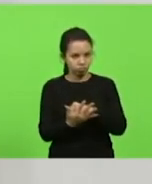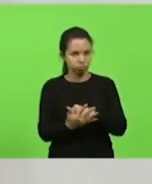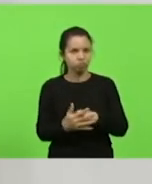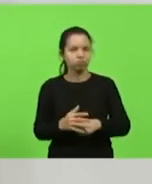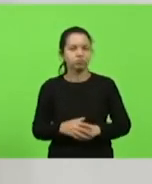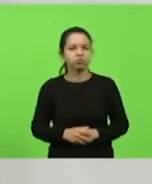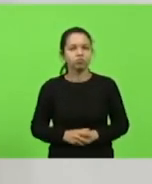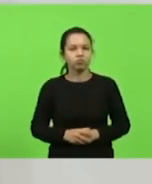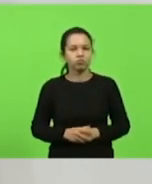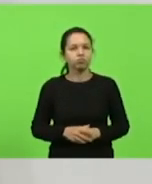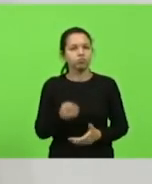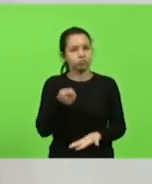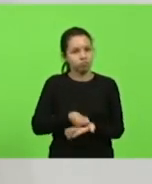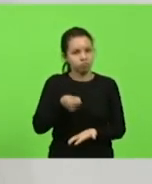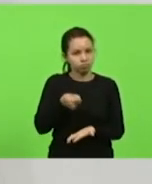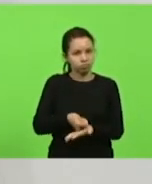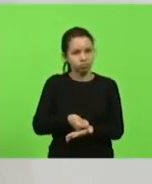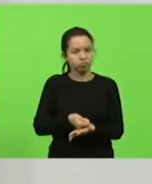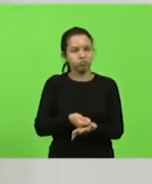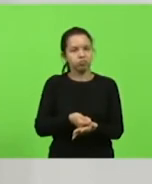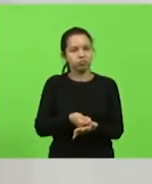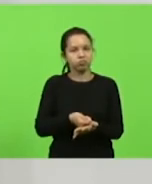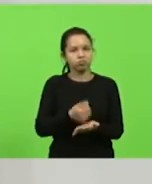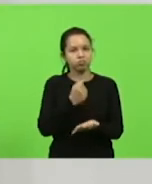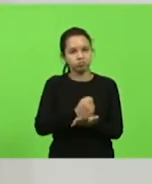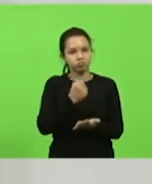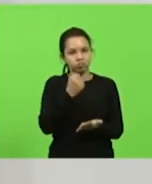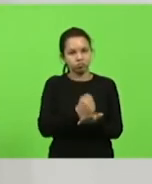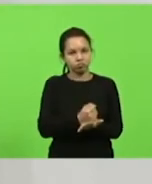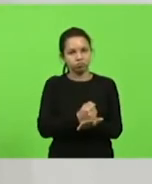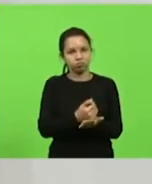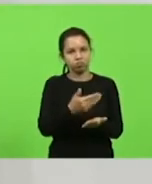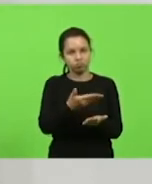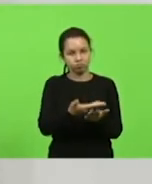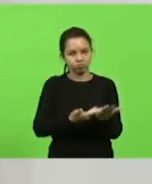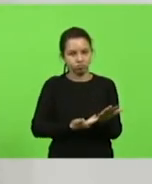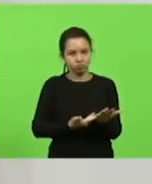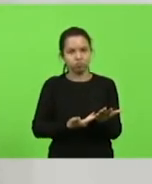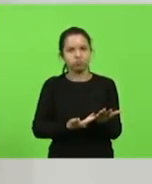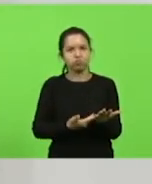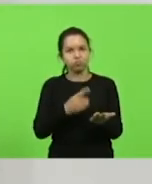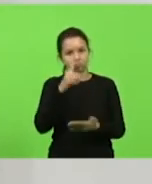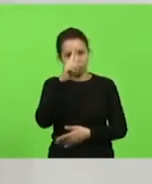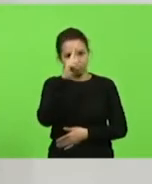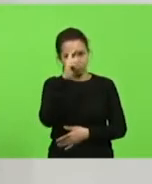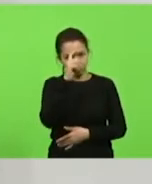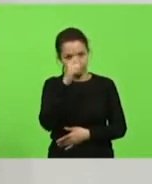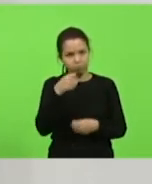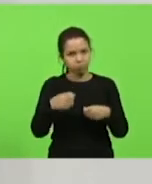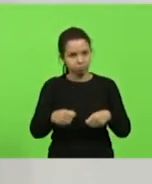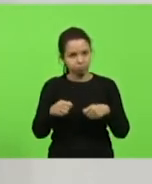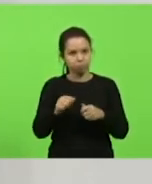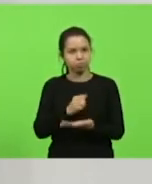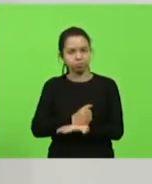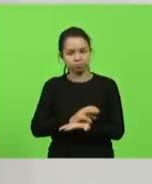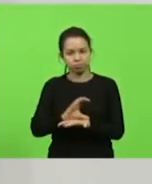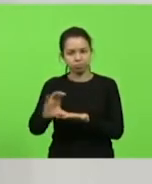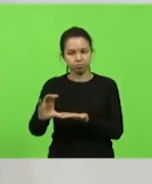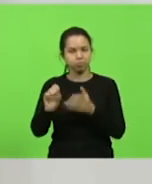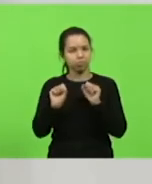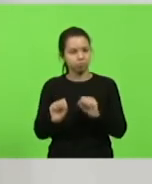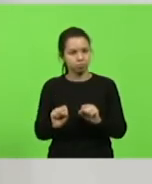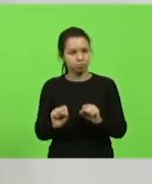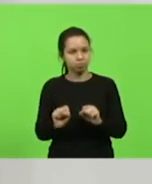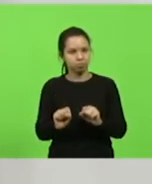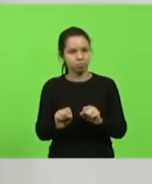exigência das certidões ou para que hospitais possam receber os recursos quantos hospitais Deputado